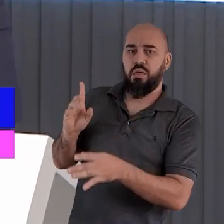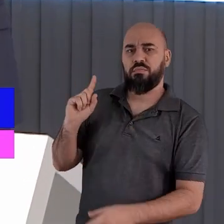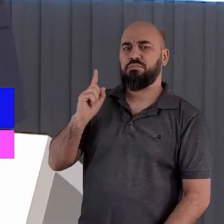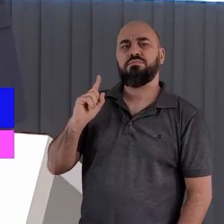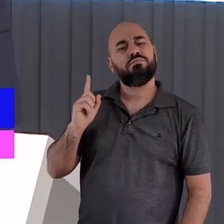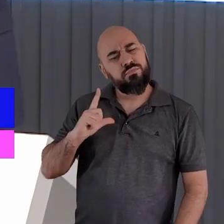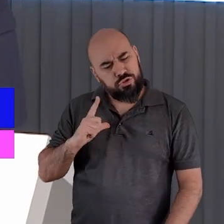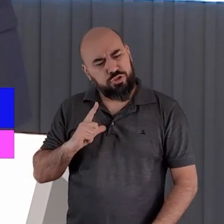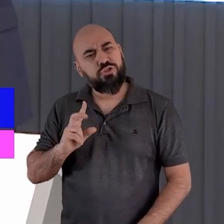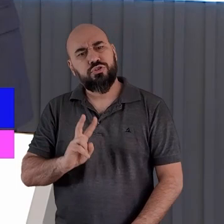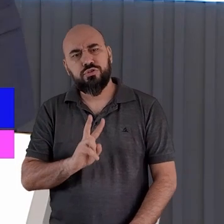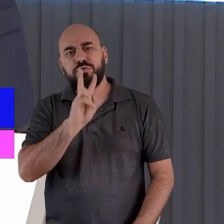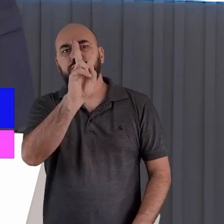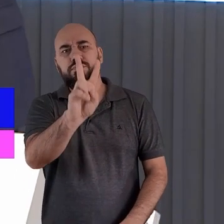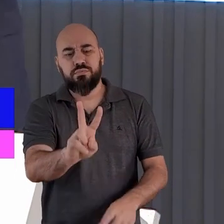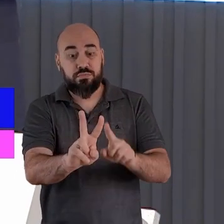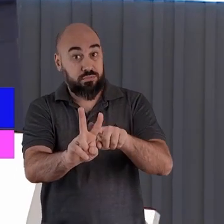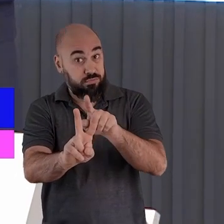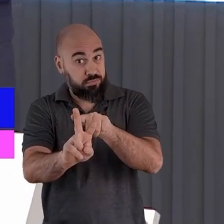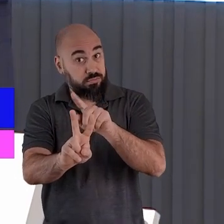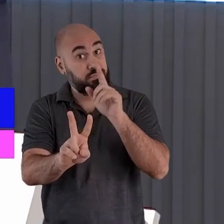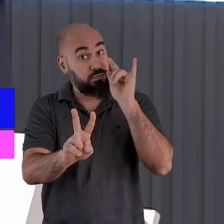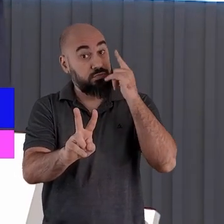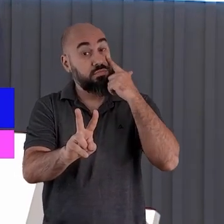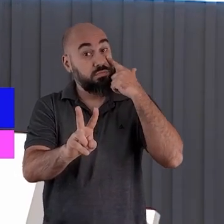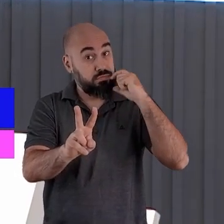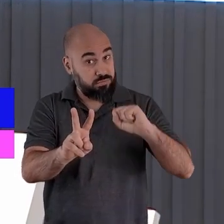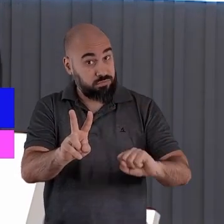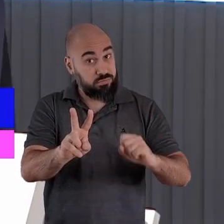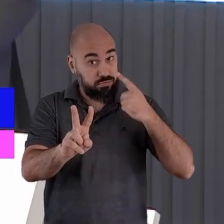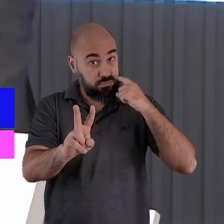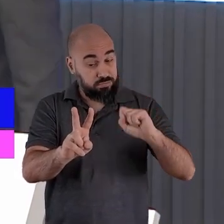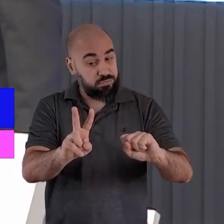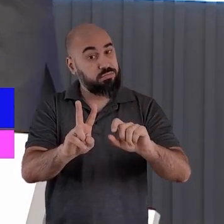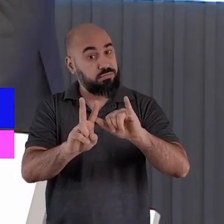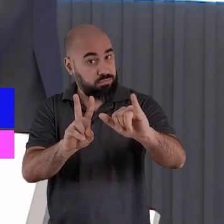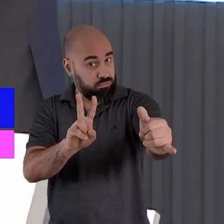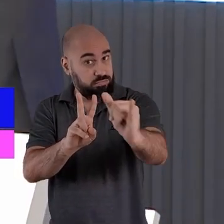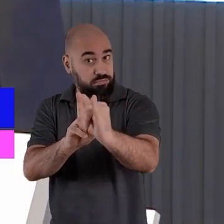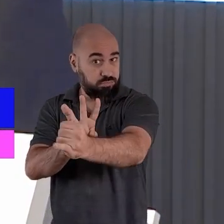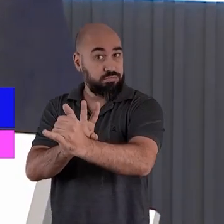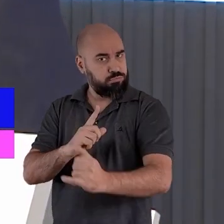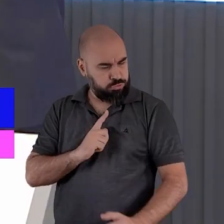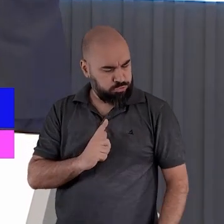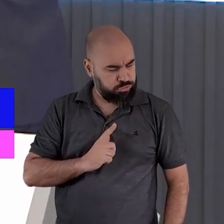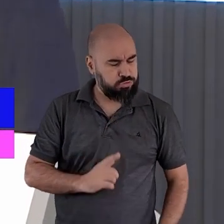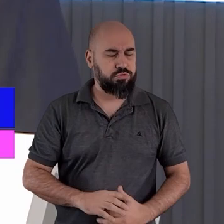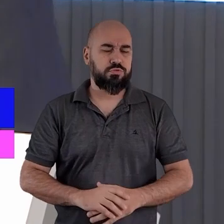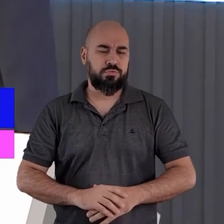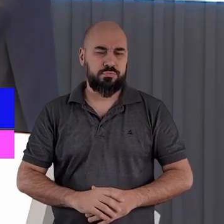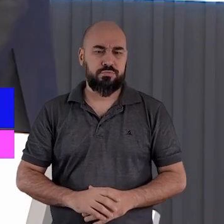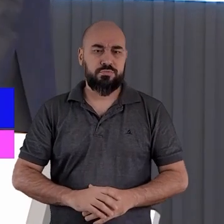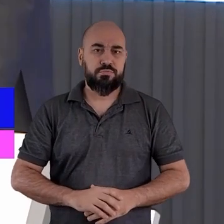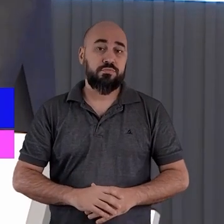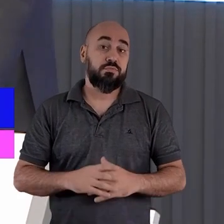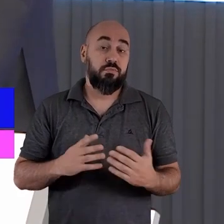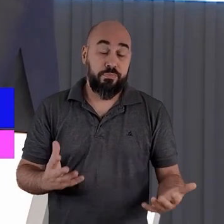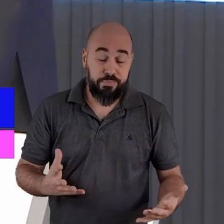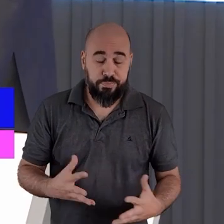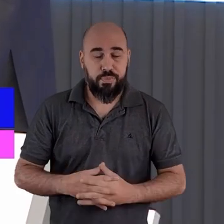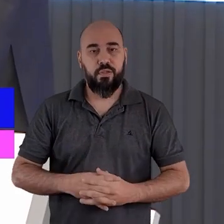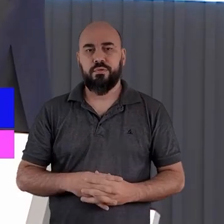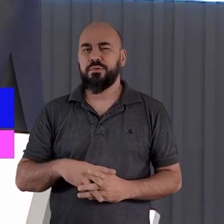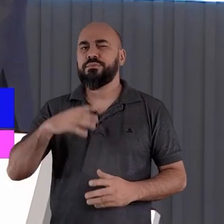tinha aqui na terra as suas duas testemunhas. Vamos lá, tem mais coisa para a gente ver aqui e nós já vamos interpretar esses